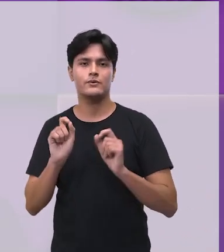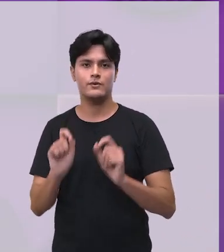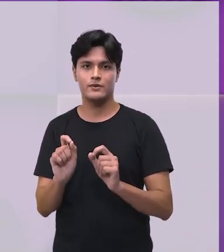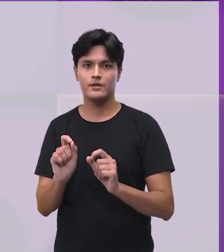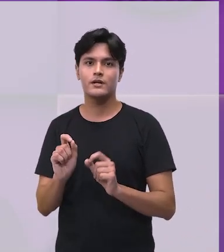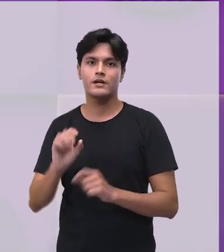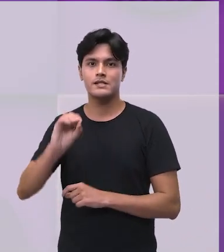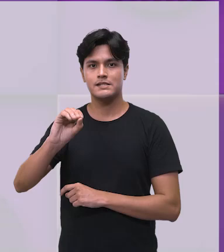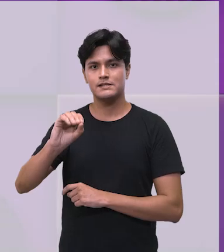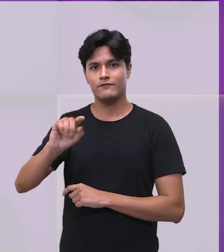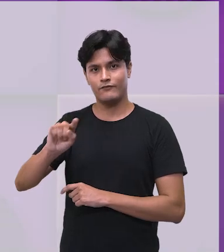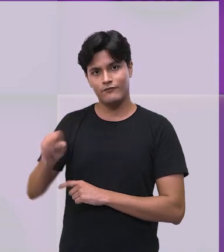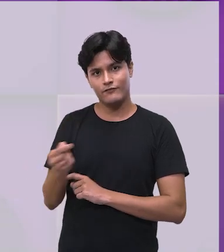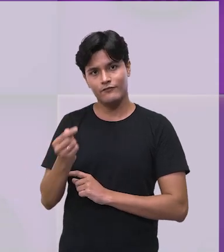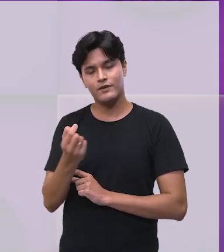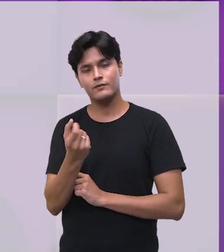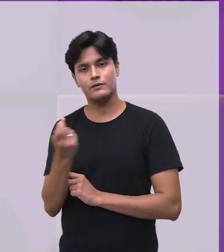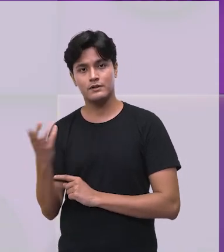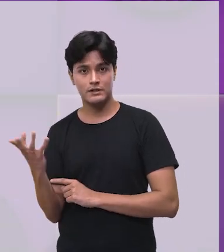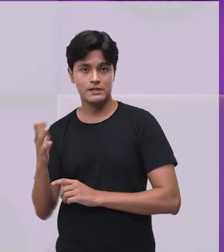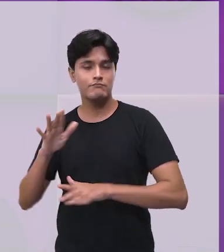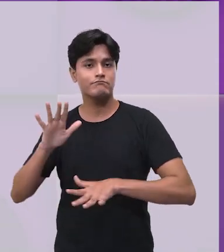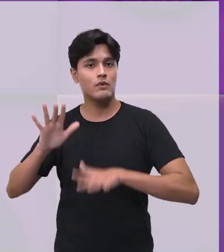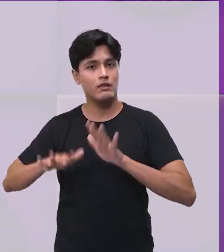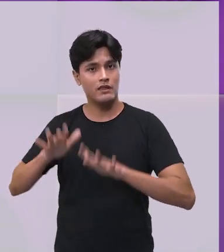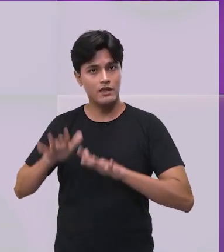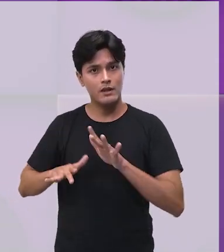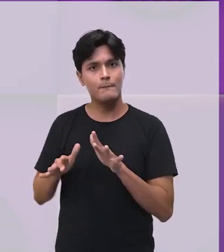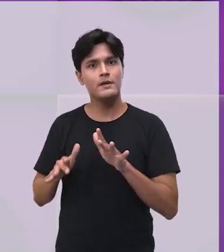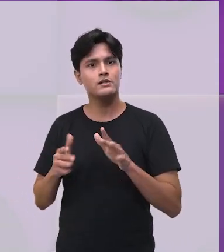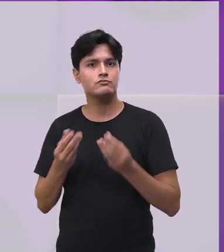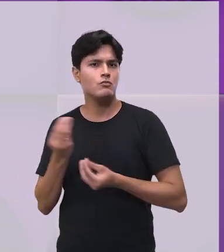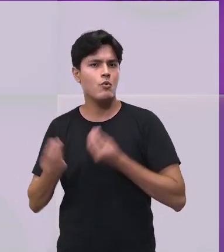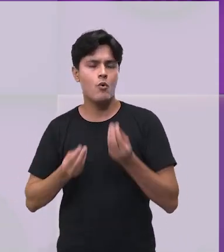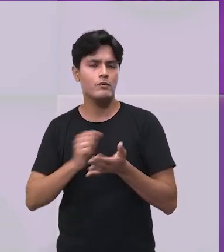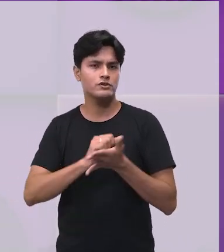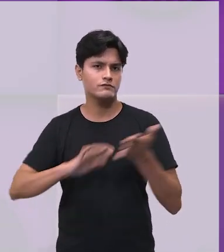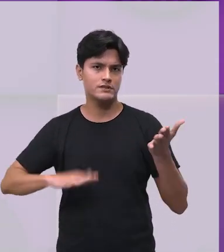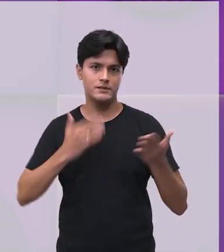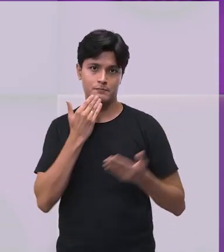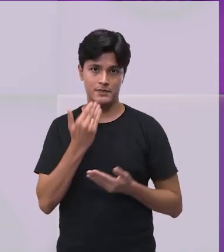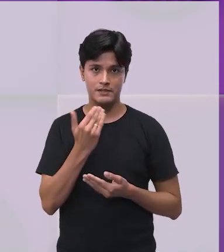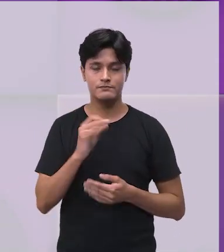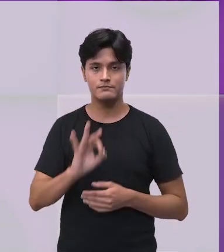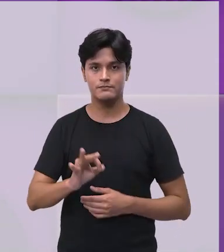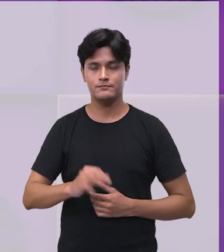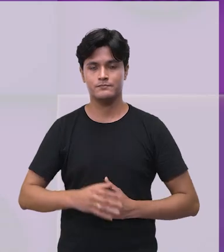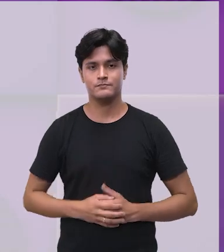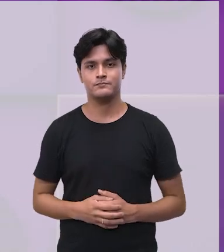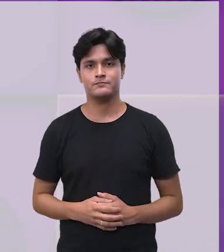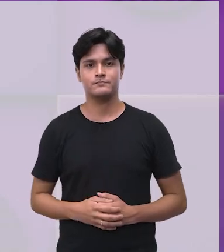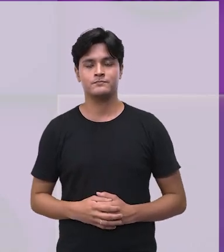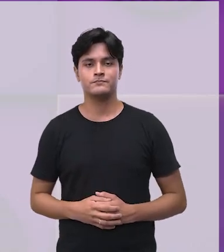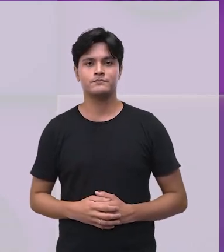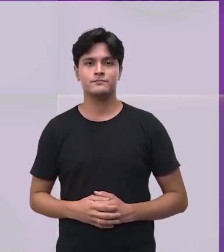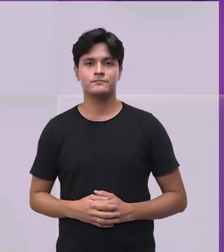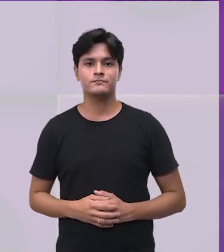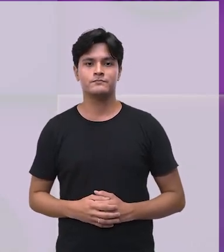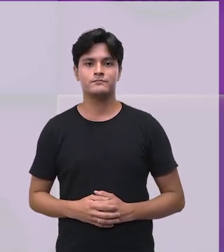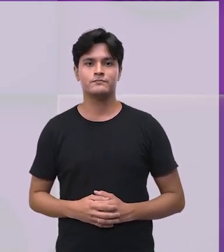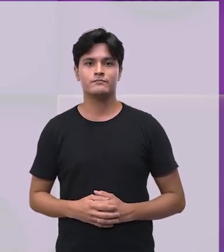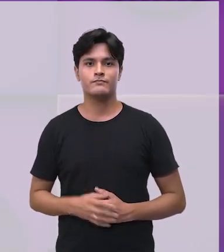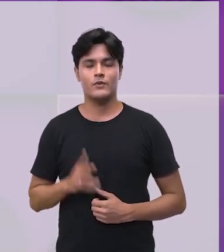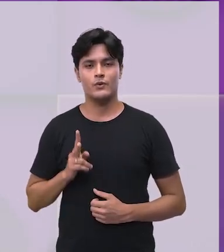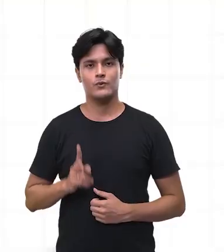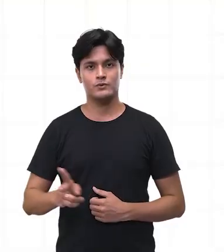número decimal. Tá? E aí, dependendo do exercício ou do problema que a gente estiver resolvendo, a gente faz essa transformação. Ok? Vamos seguir então